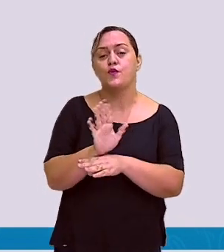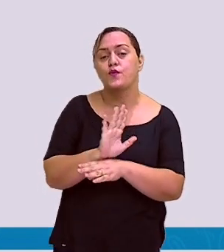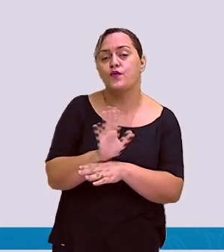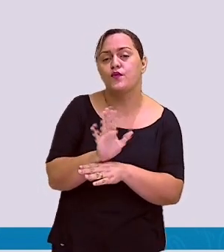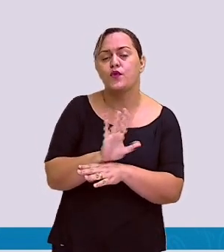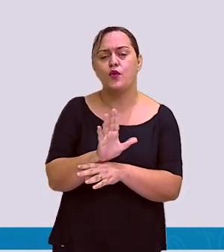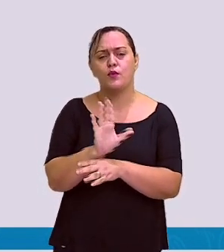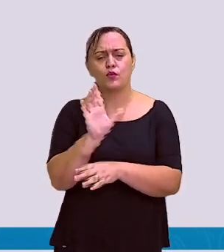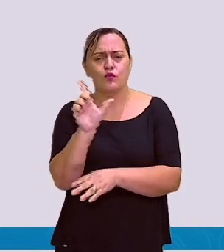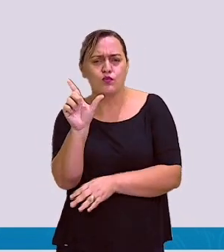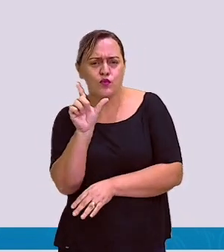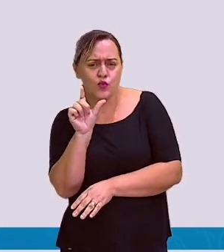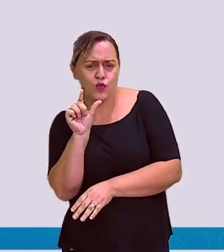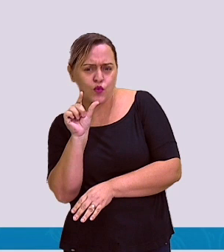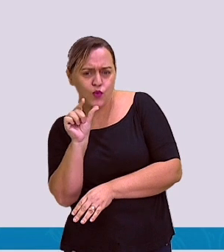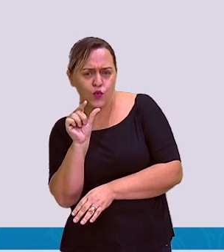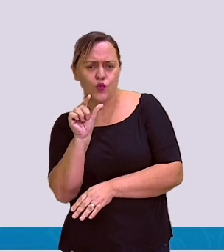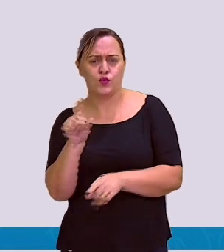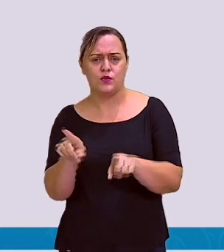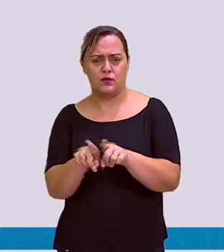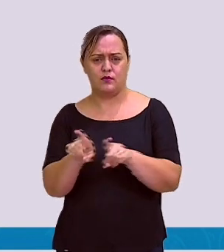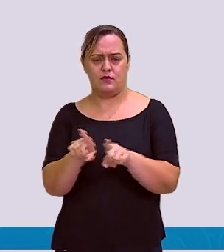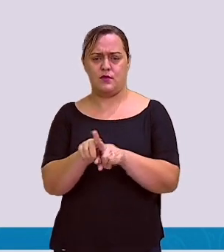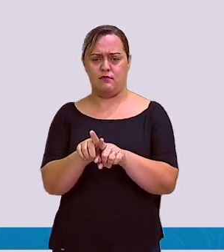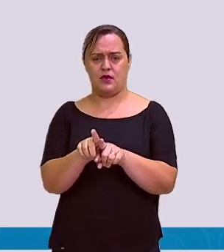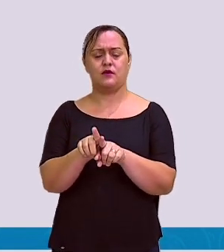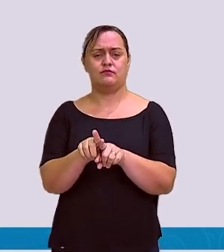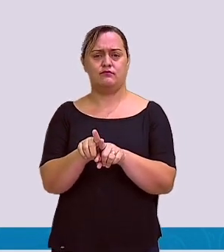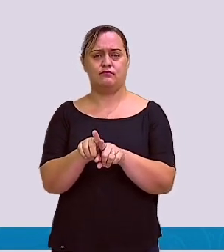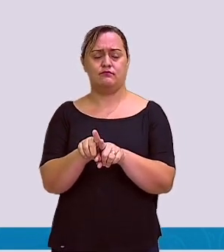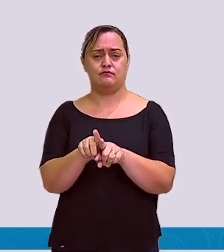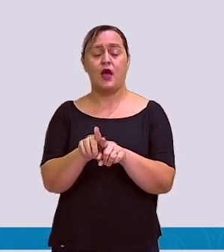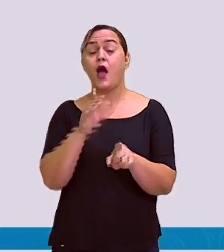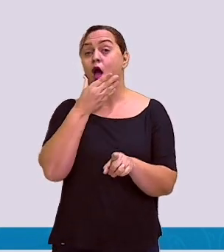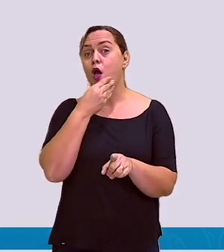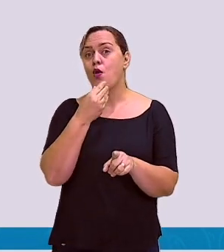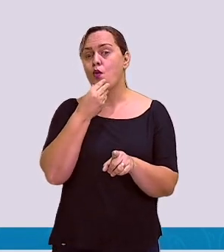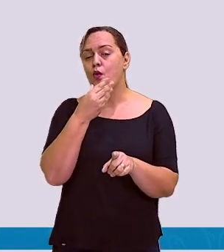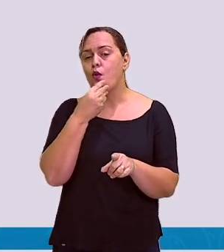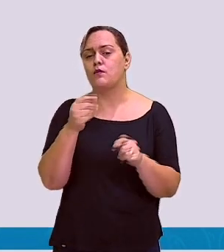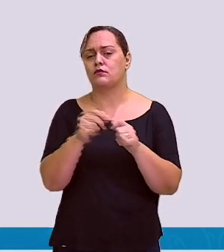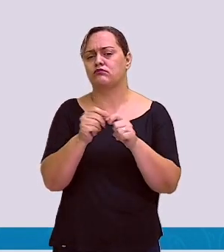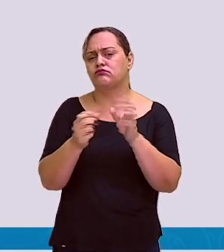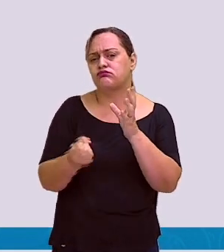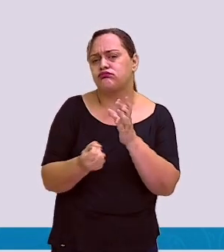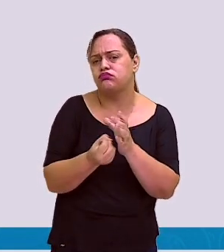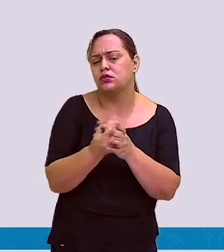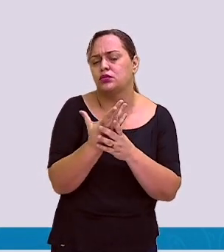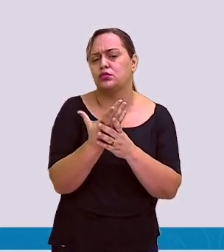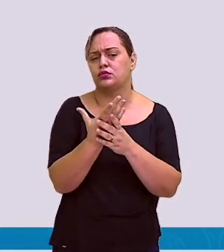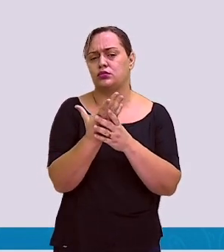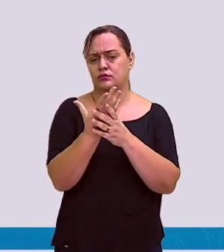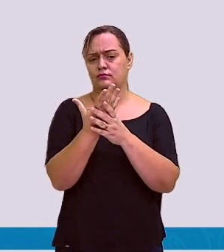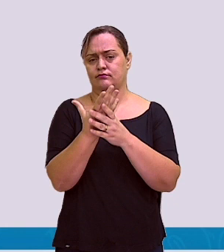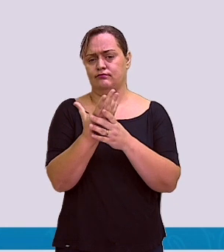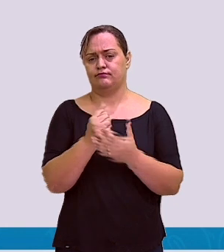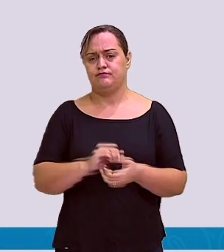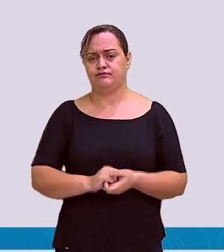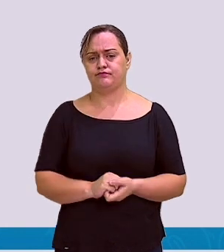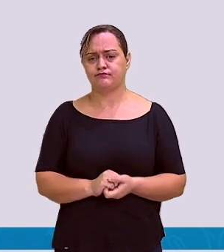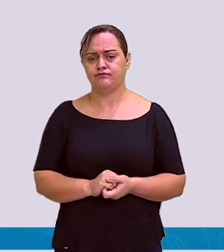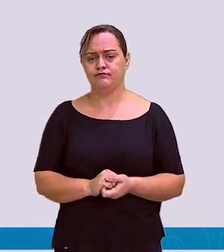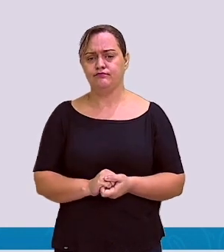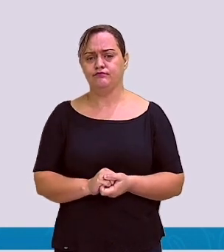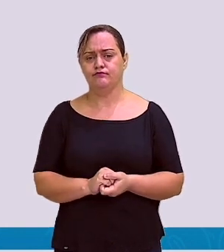criou uma película de celulose capaz de armazenar imagens. Com o uso desse aparelho, Thomas